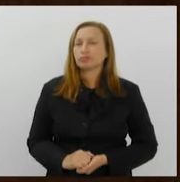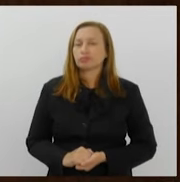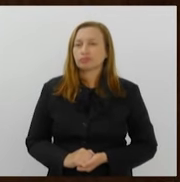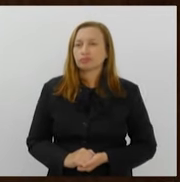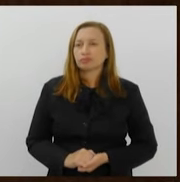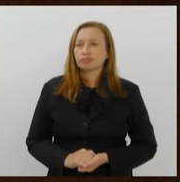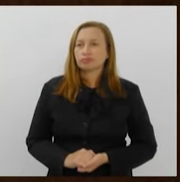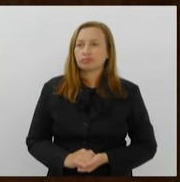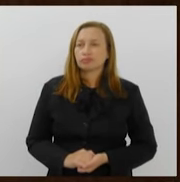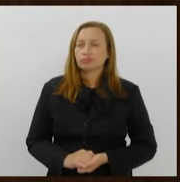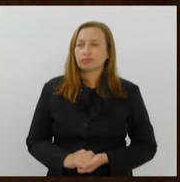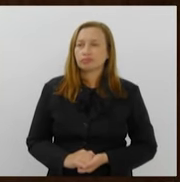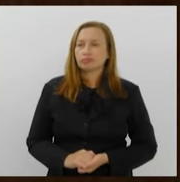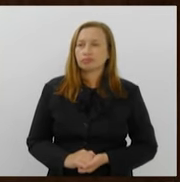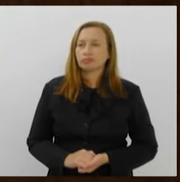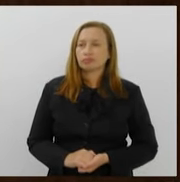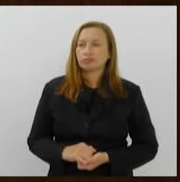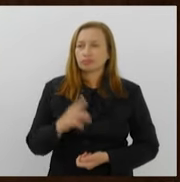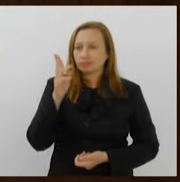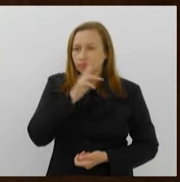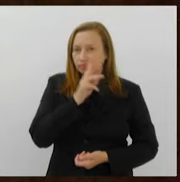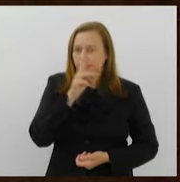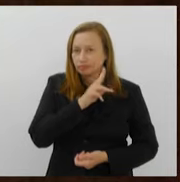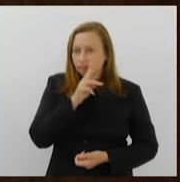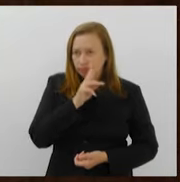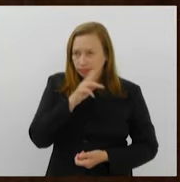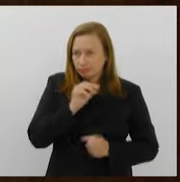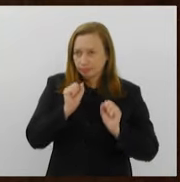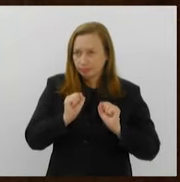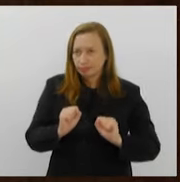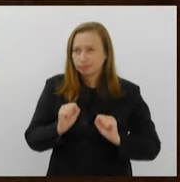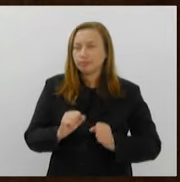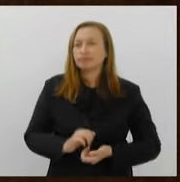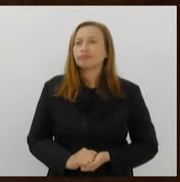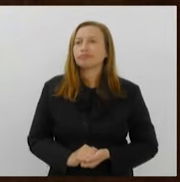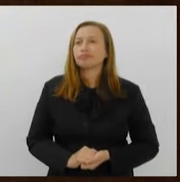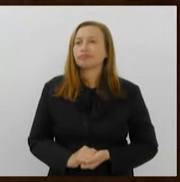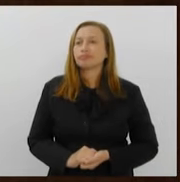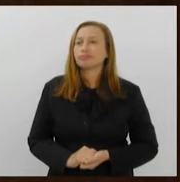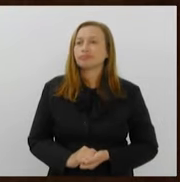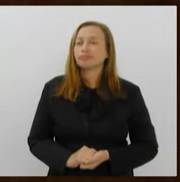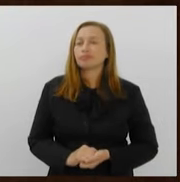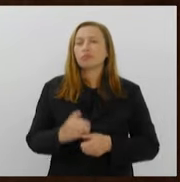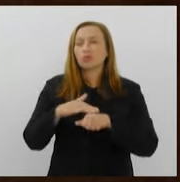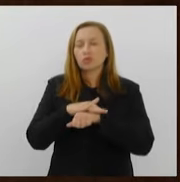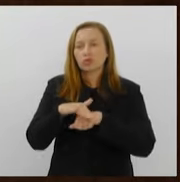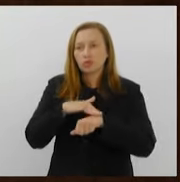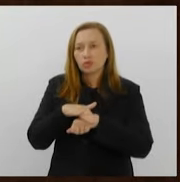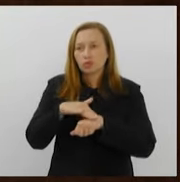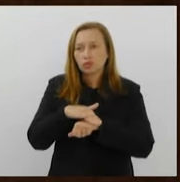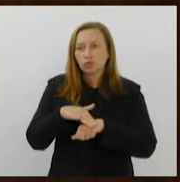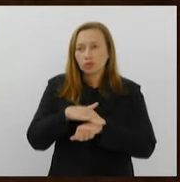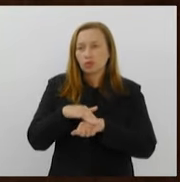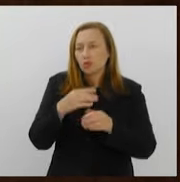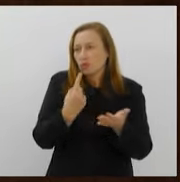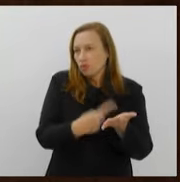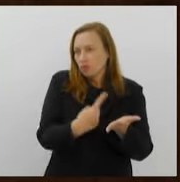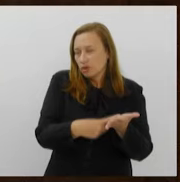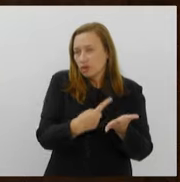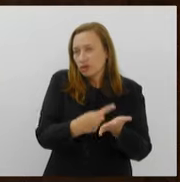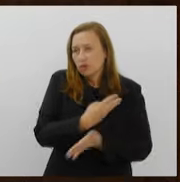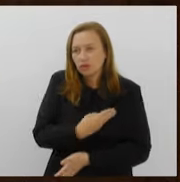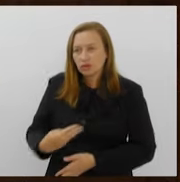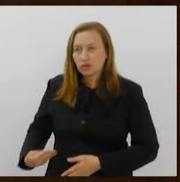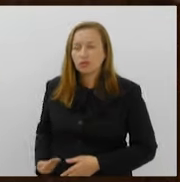o senhor, o mais breve possível, possa conversar, agendar uma conversa com o nosso